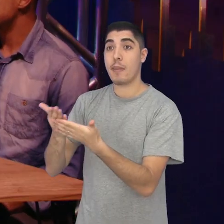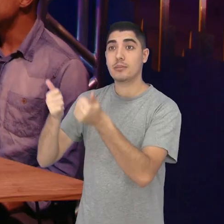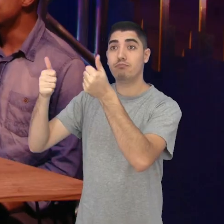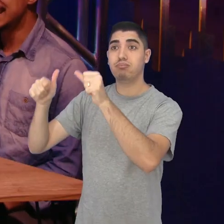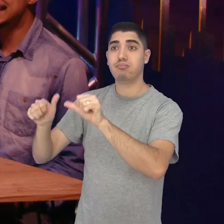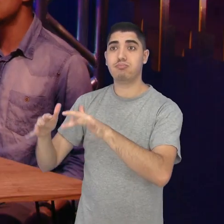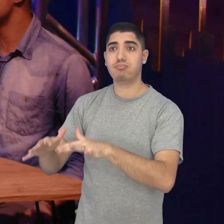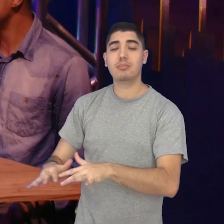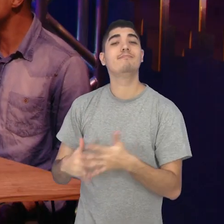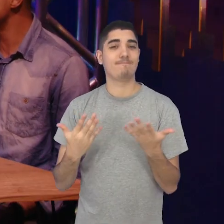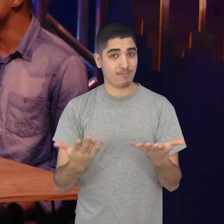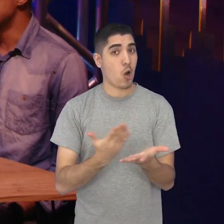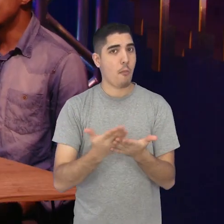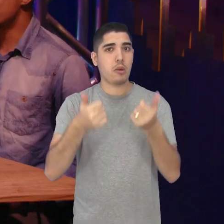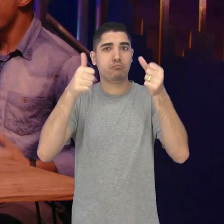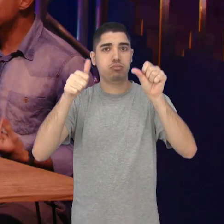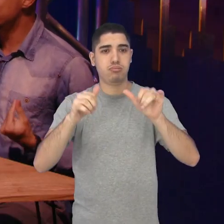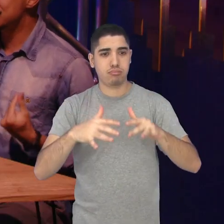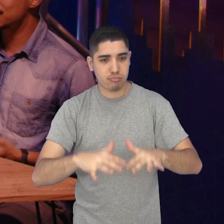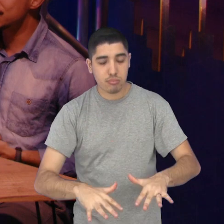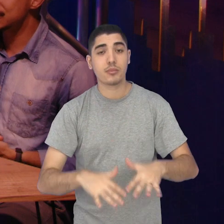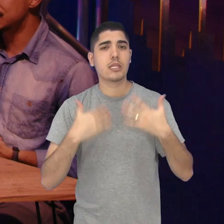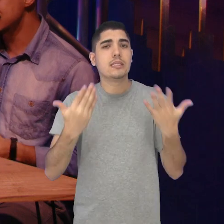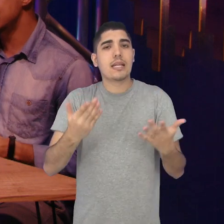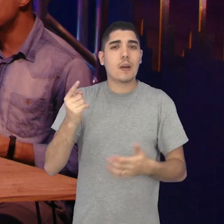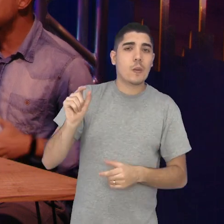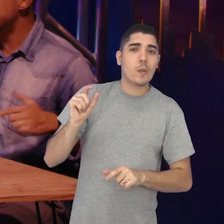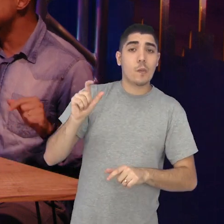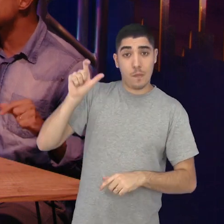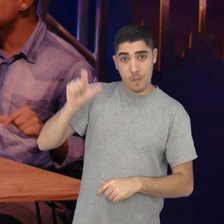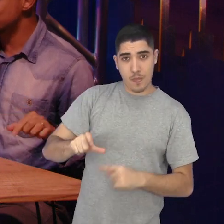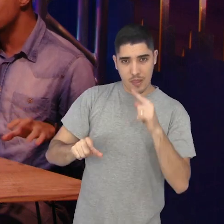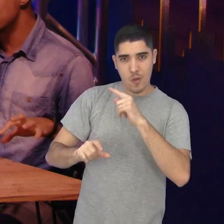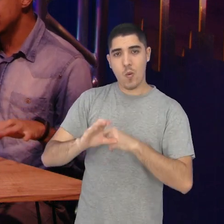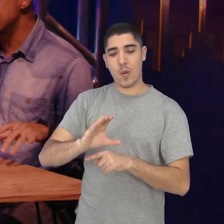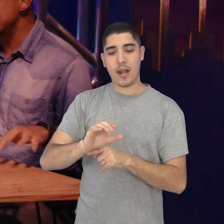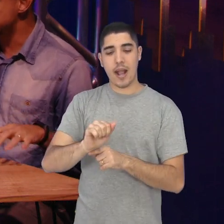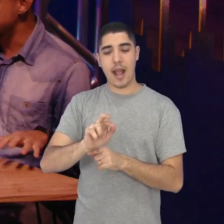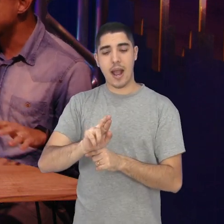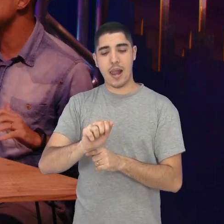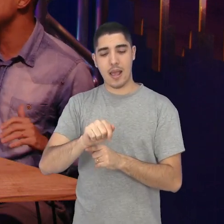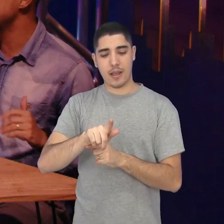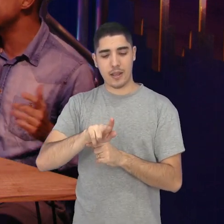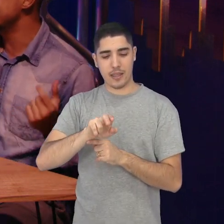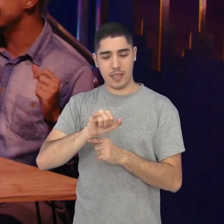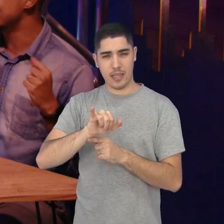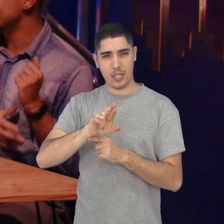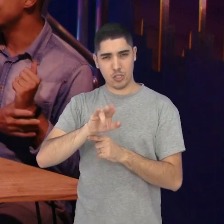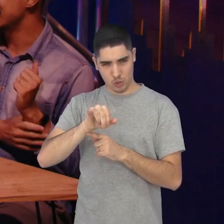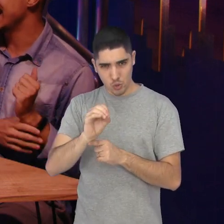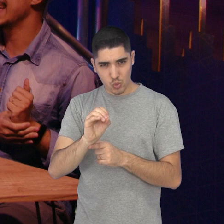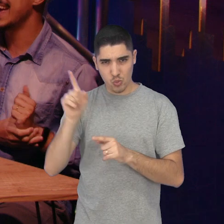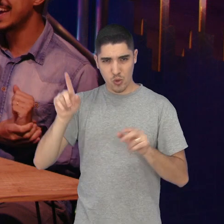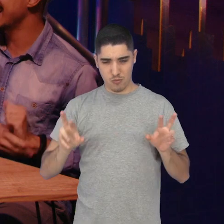uma crise. E aí temos uma crise. E qual que foi a solução que o cara o caranguejo lá, ele queria...